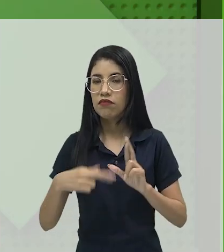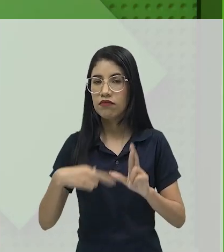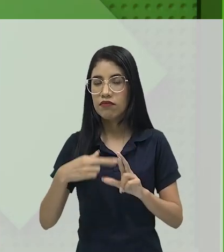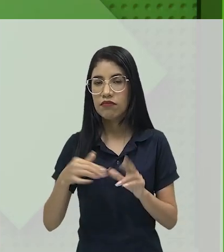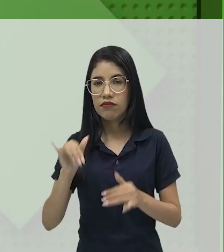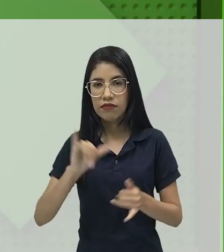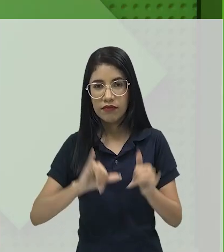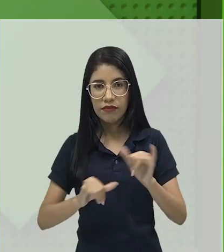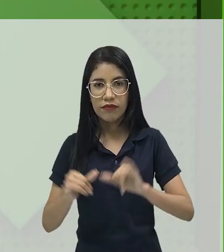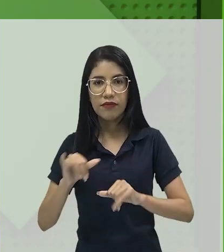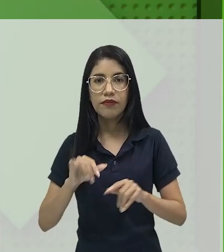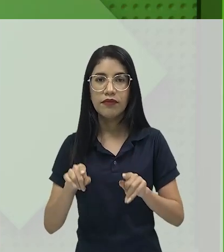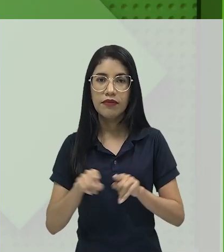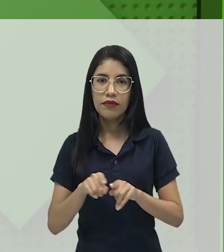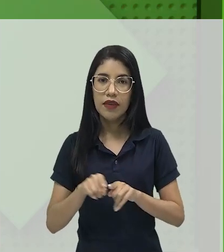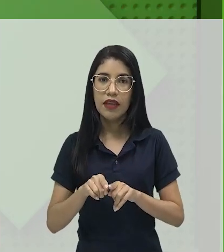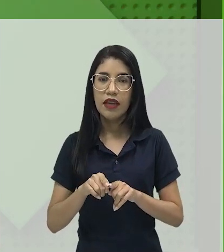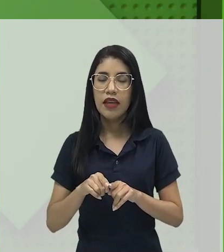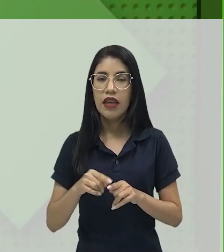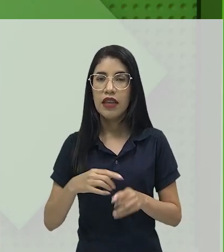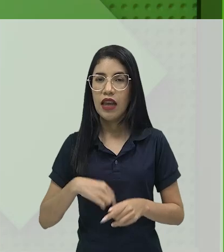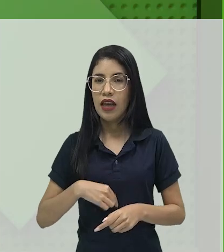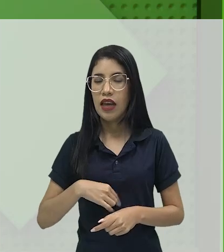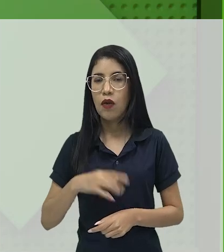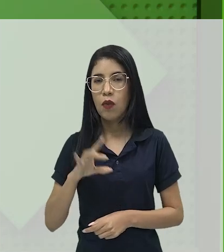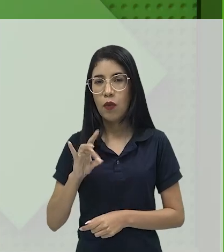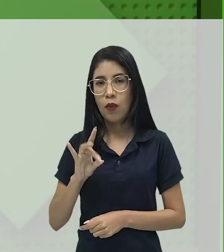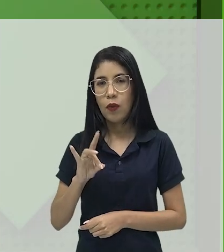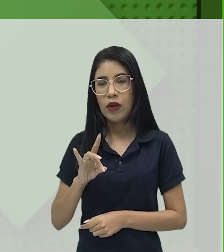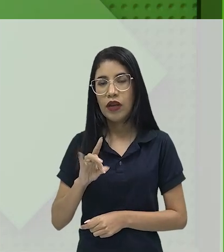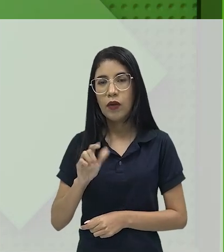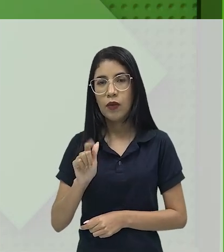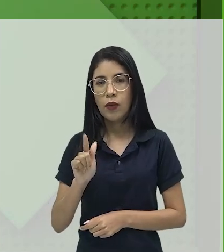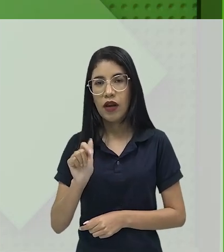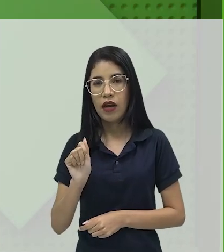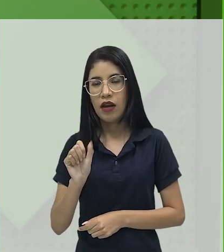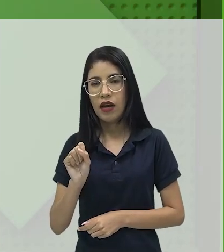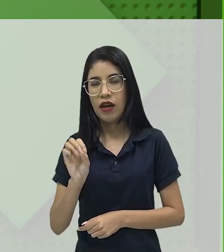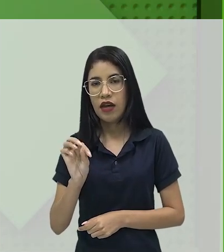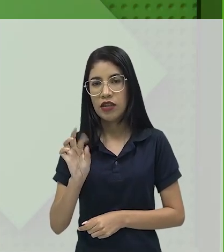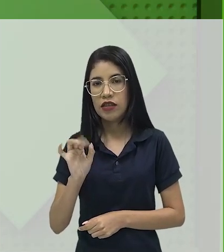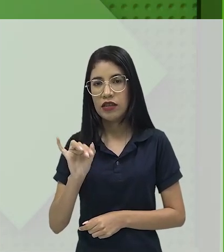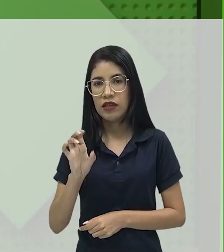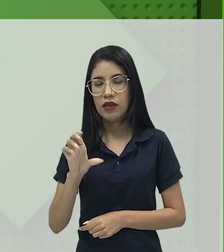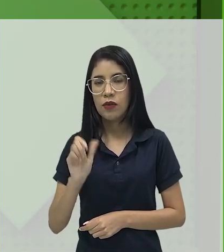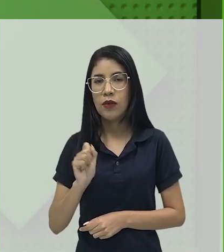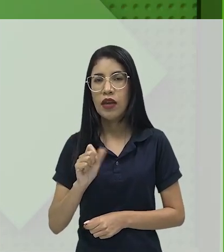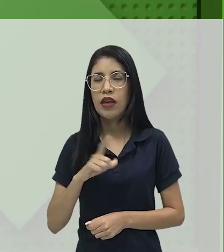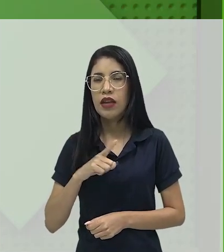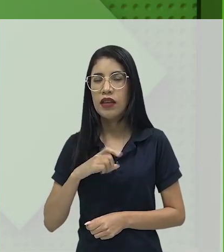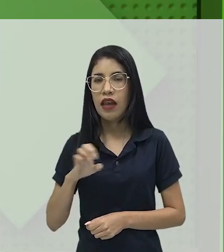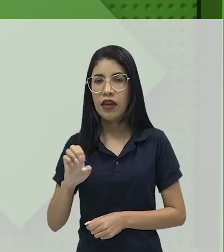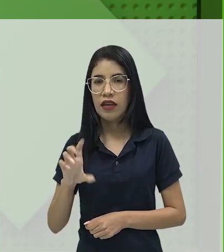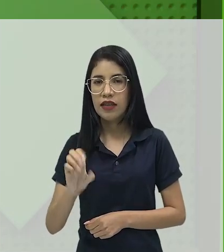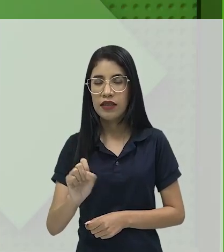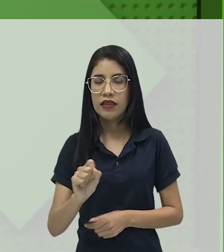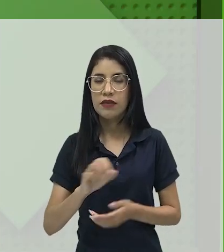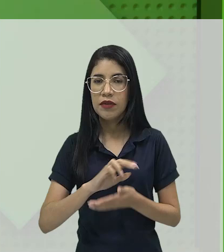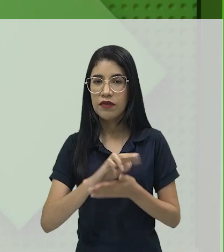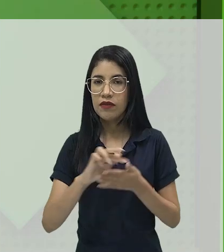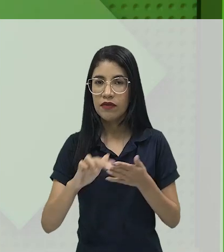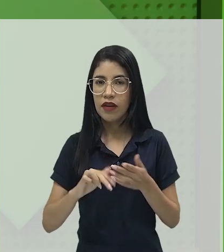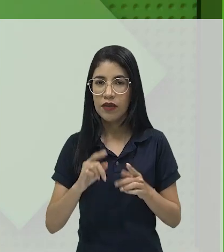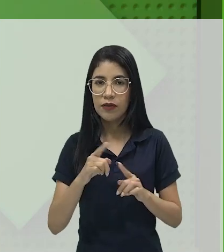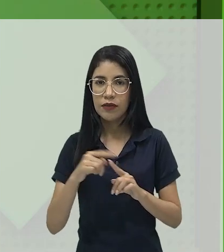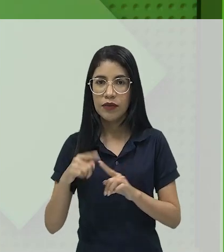química, onde nós temos um suco gástrico presente no estômago, composto por enzimas e ácido